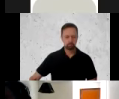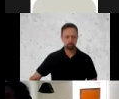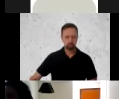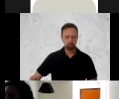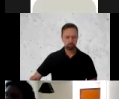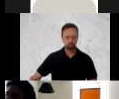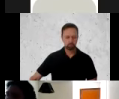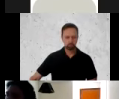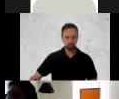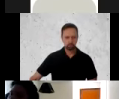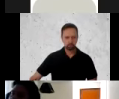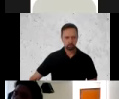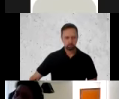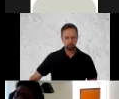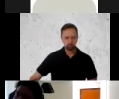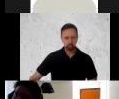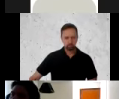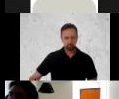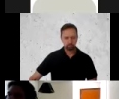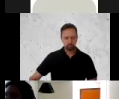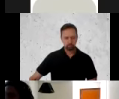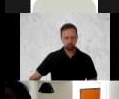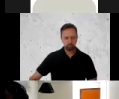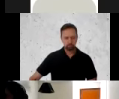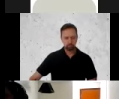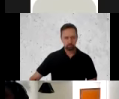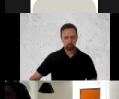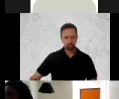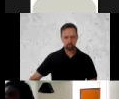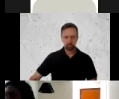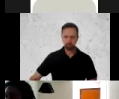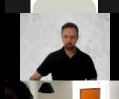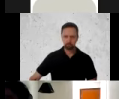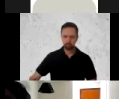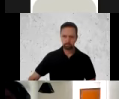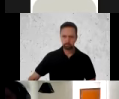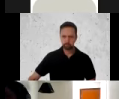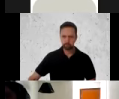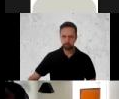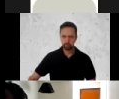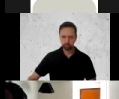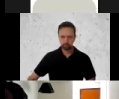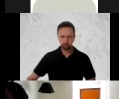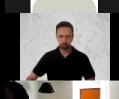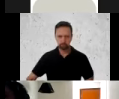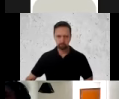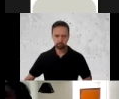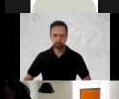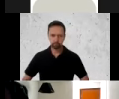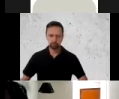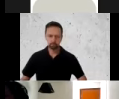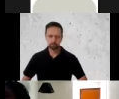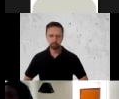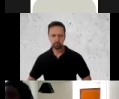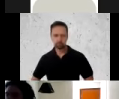Nesse artigo, né, foi provado que os tribunais menos congestionados, os municípios com tribunais menos congestionados, tiveram maior